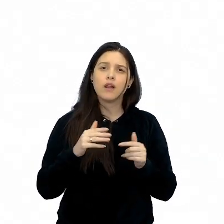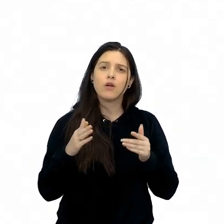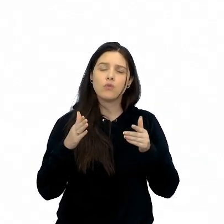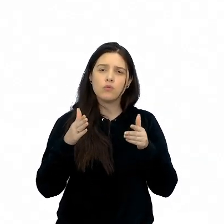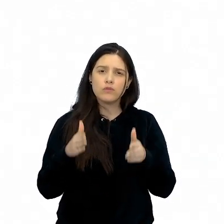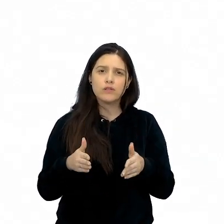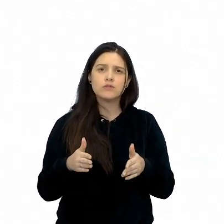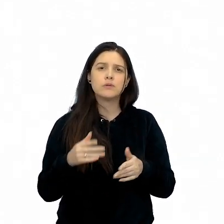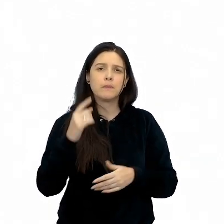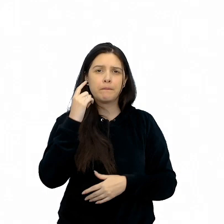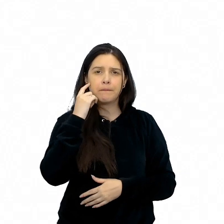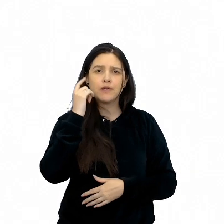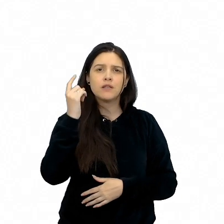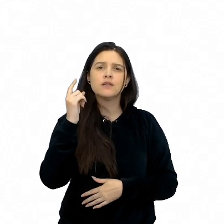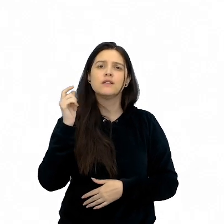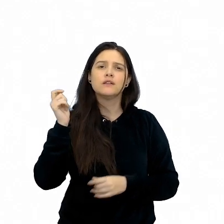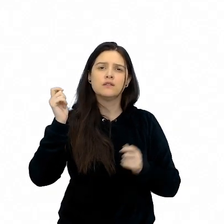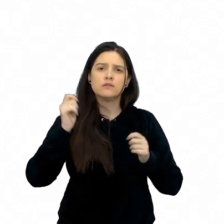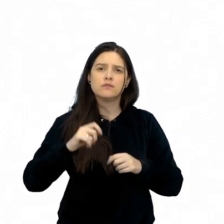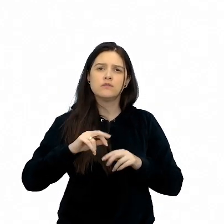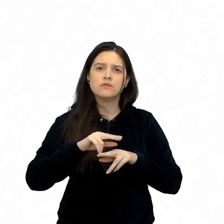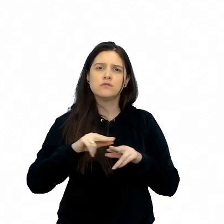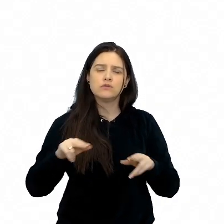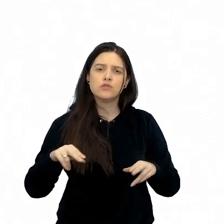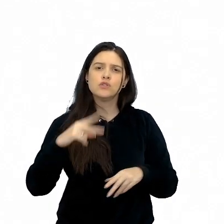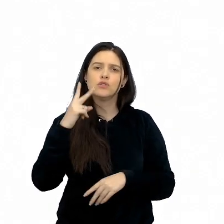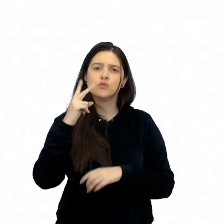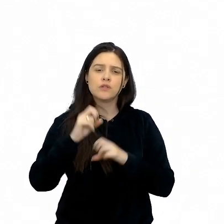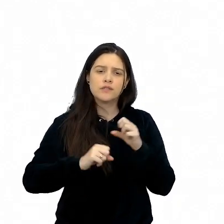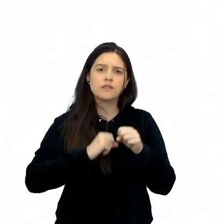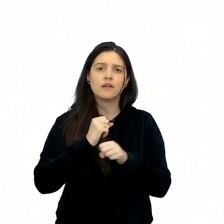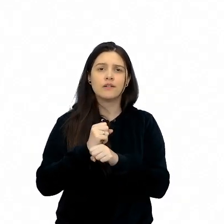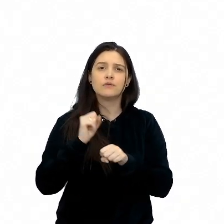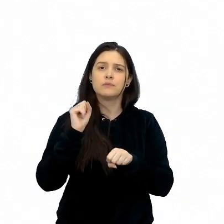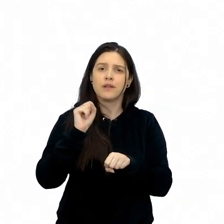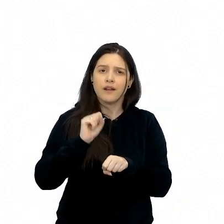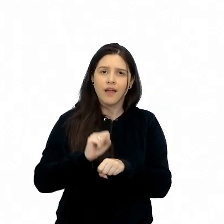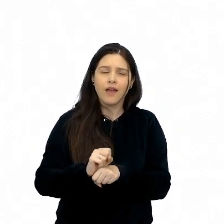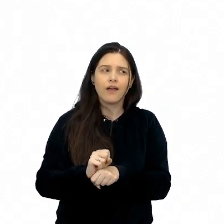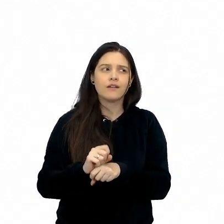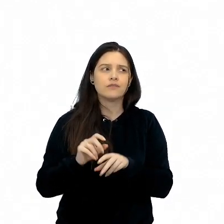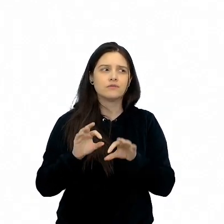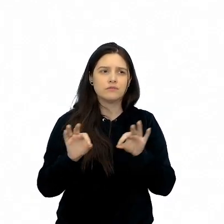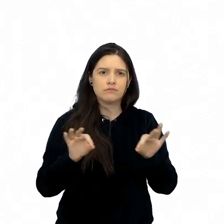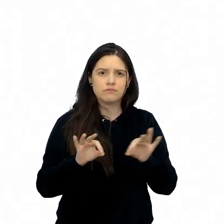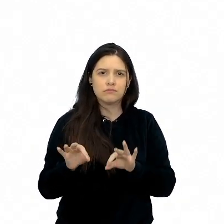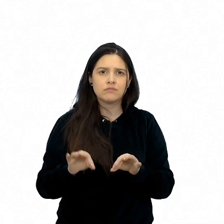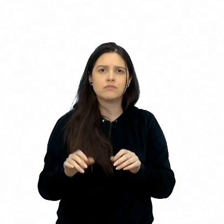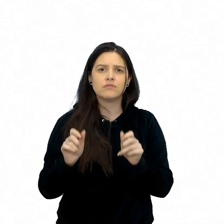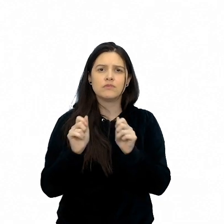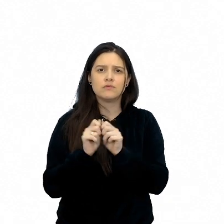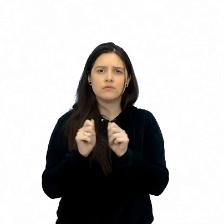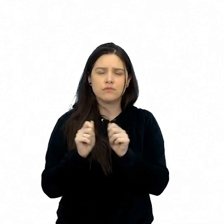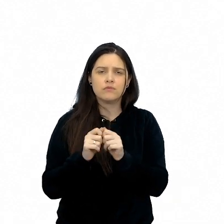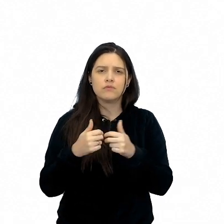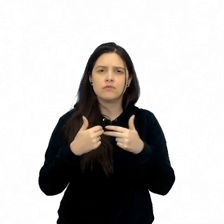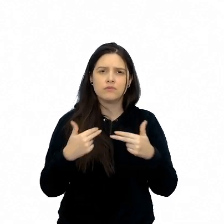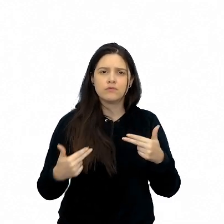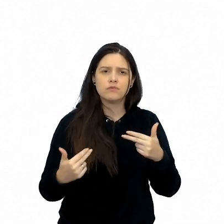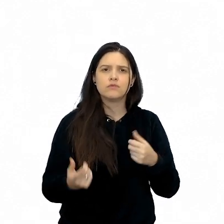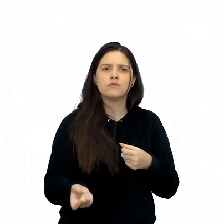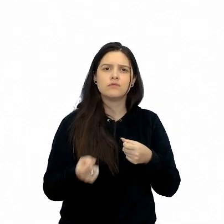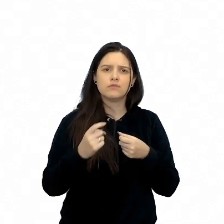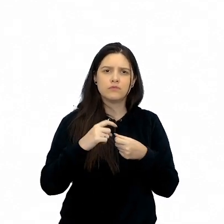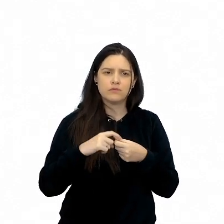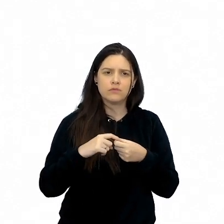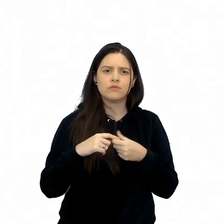nesse aluno, que ele está, depois de 2 anos parado aí em casa, vendo uma videoaula, vai que ele perdeu a videoaula quando falou